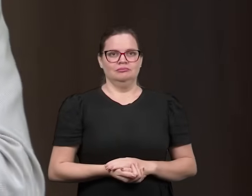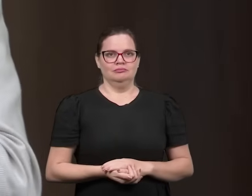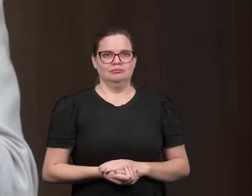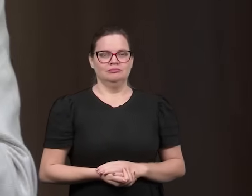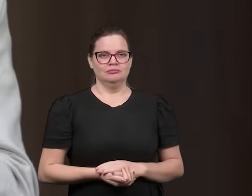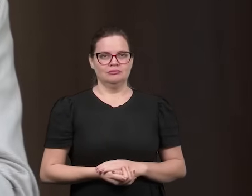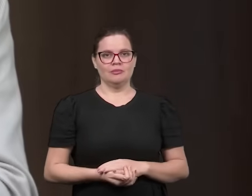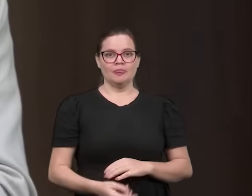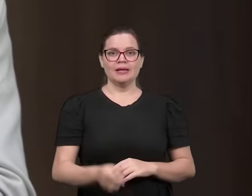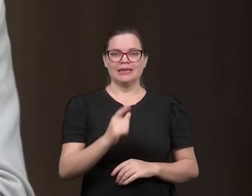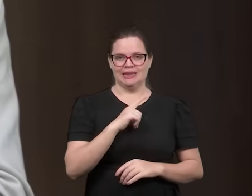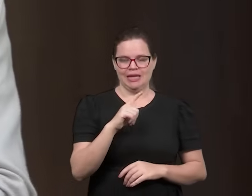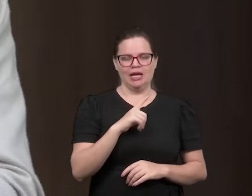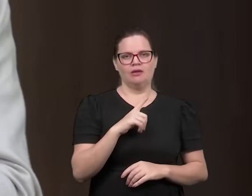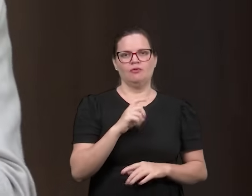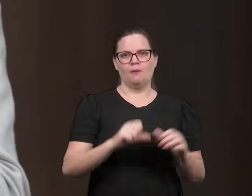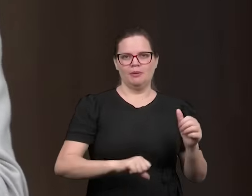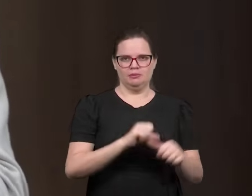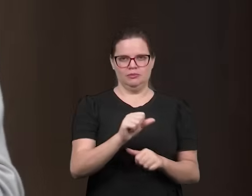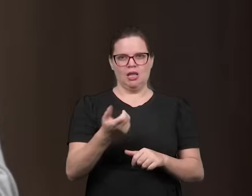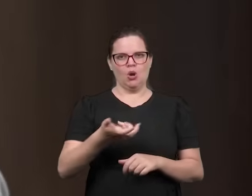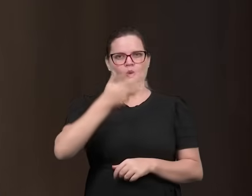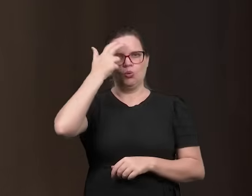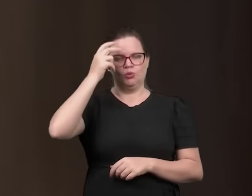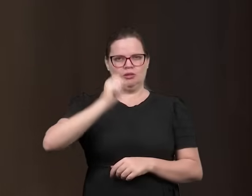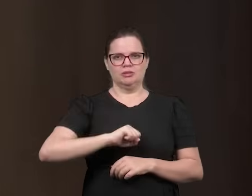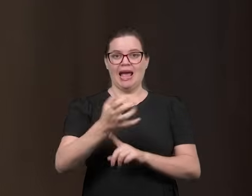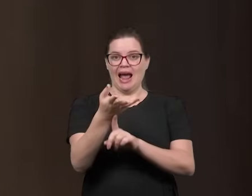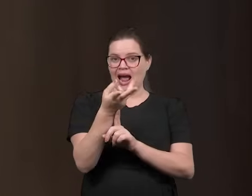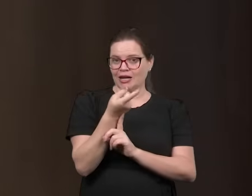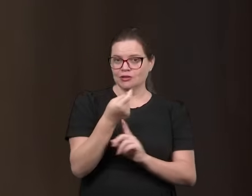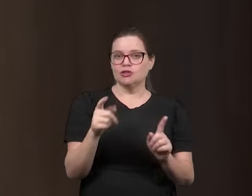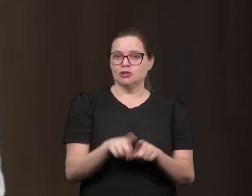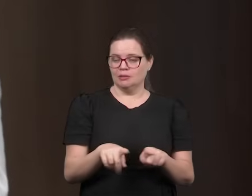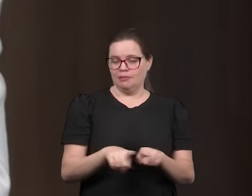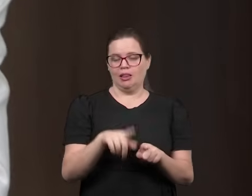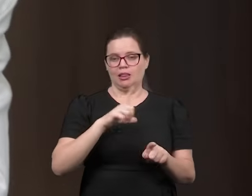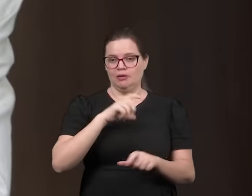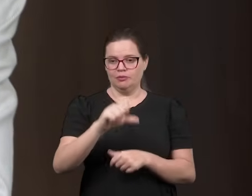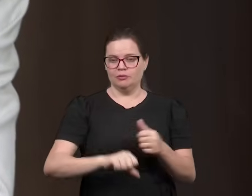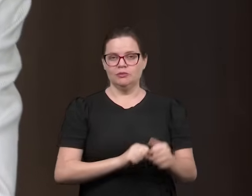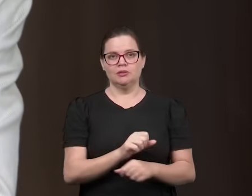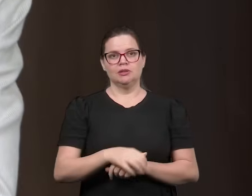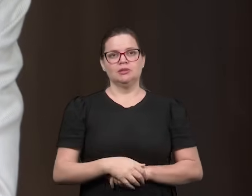houve uma mudança cultural muito grande, artística também, falar sobre isso, mas